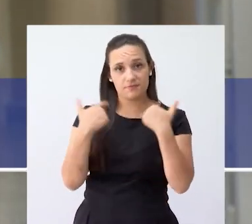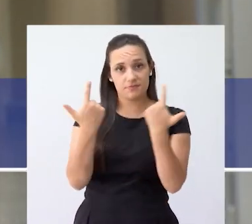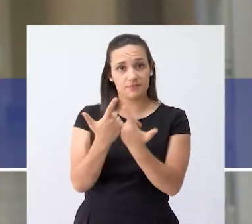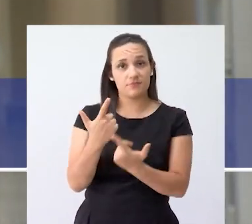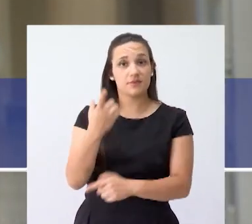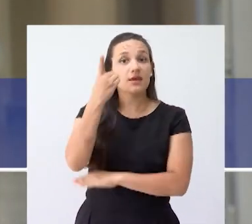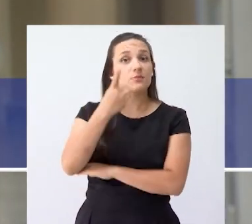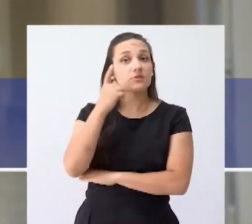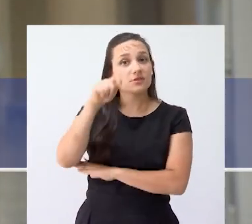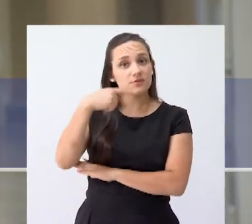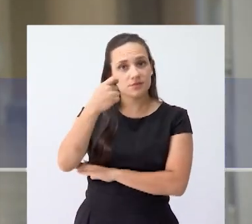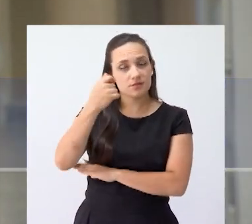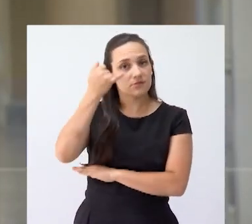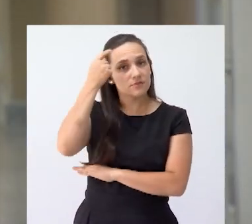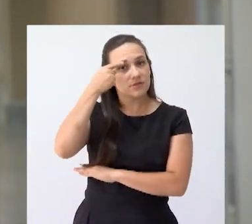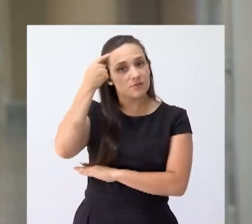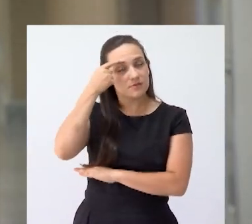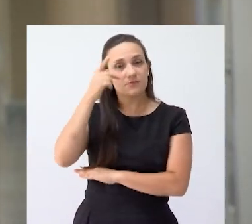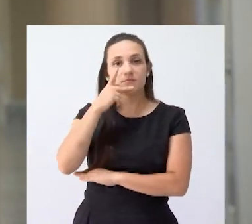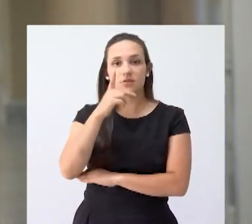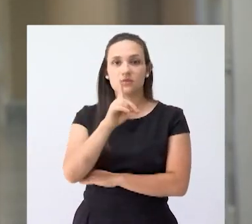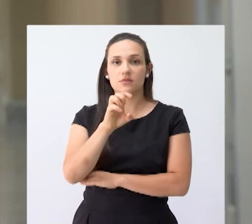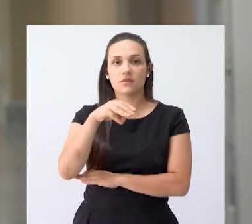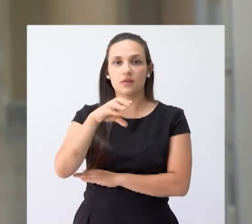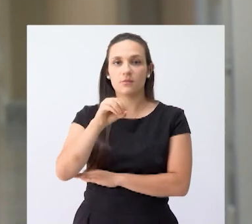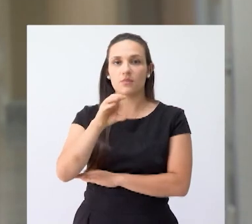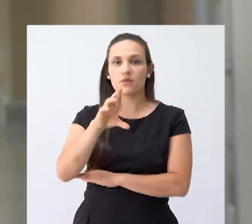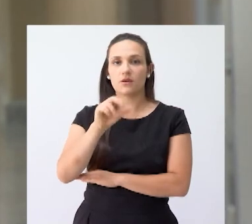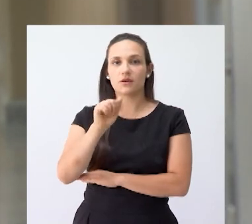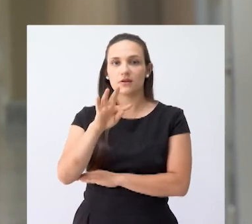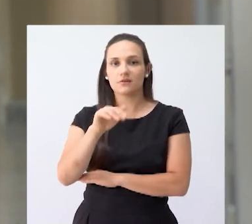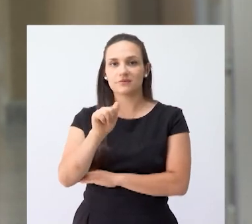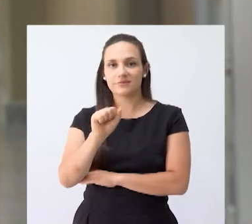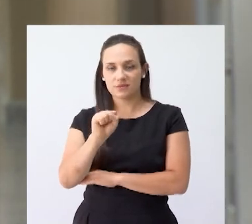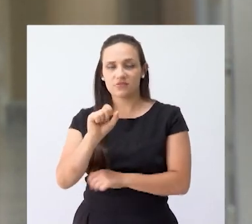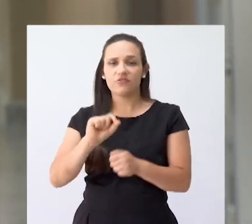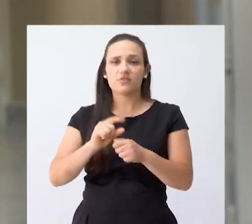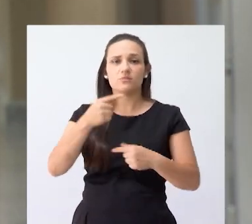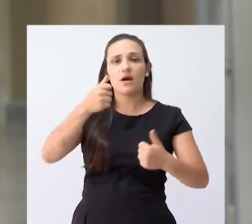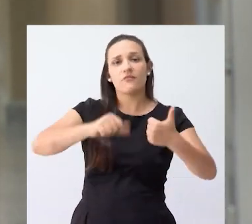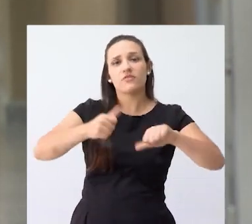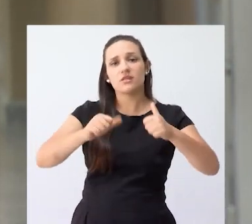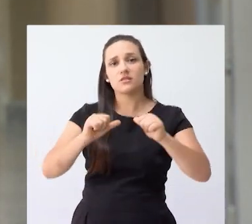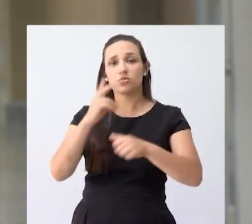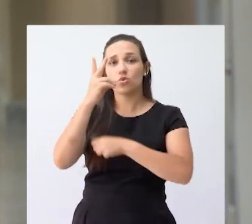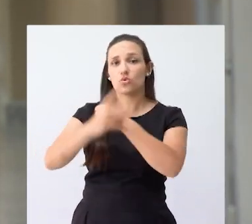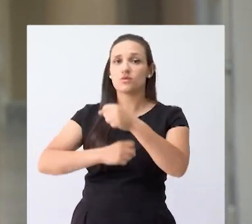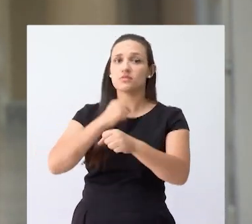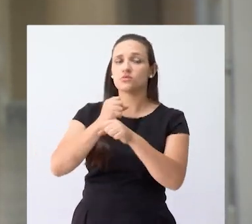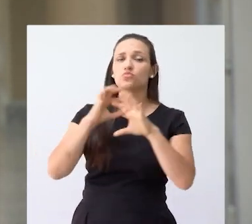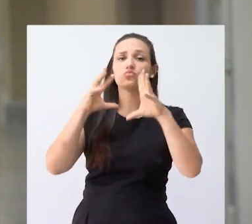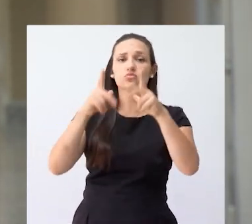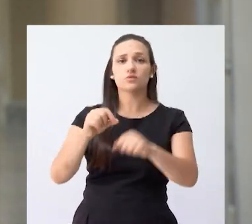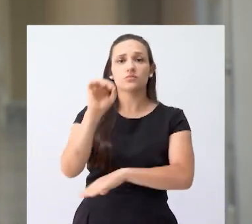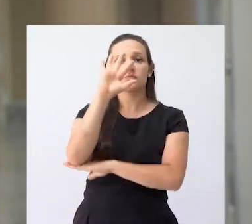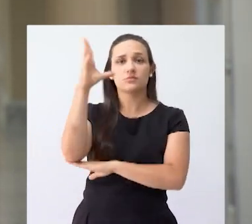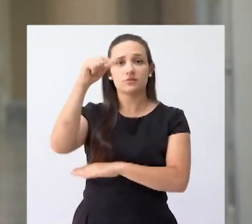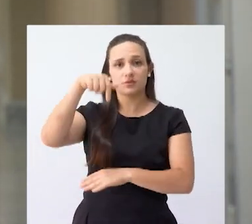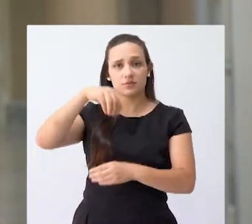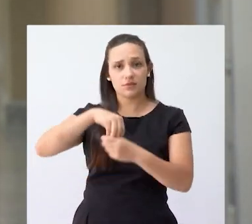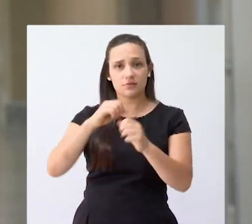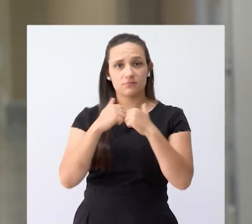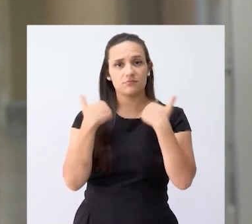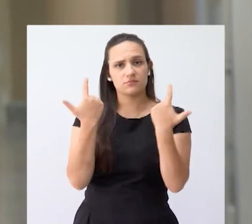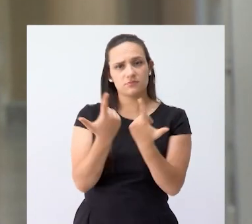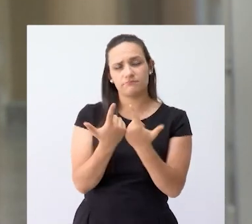Zé Teixeira, do Democratas, fez um balanço dos últimos 2 anos das principais evoluções percebidas dentro da Lemes. Dentre elas